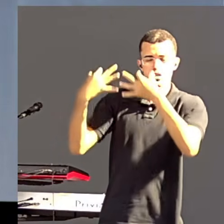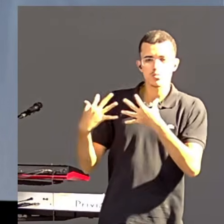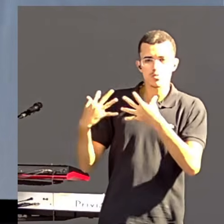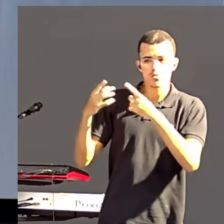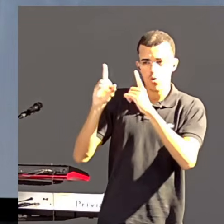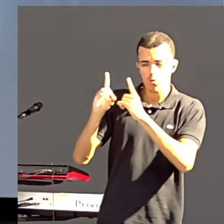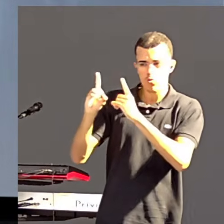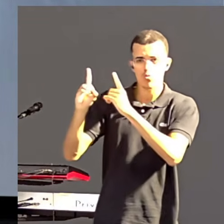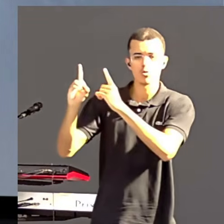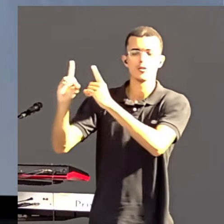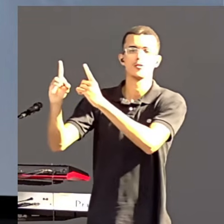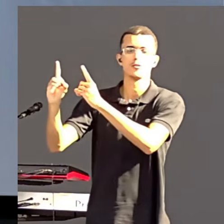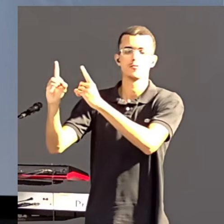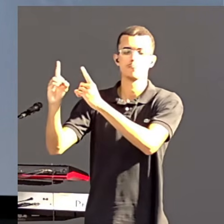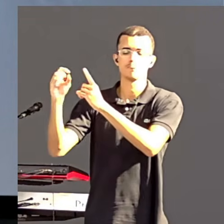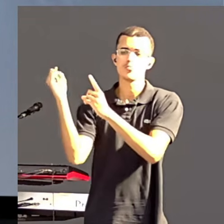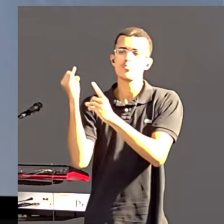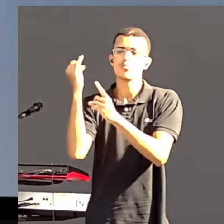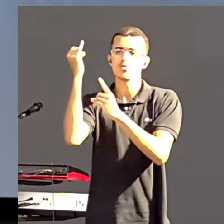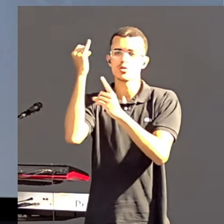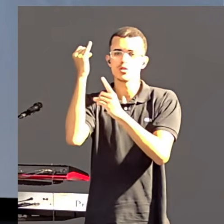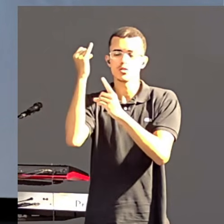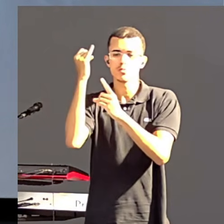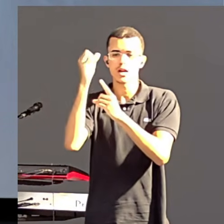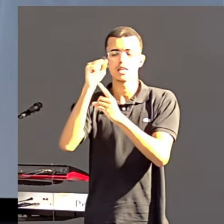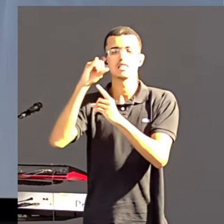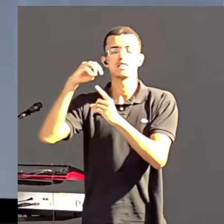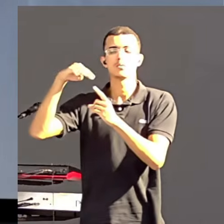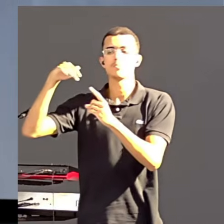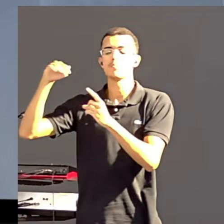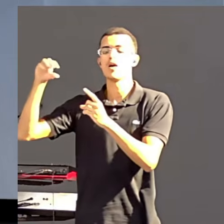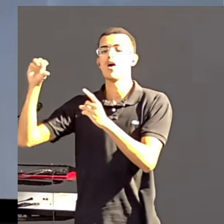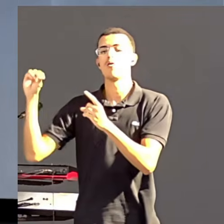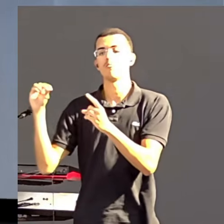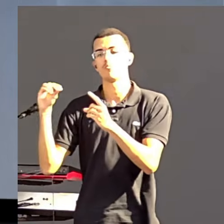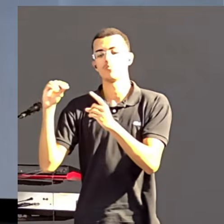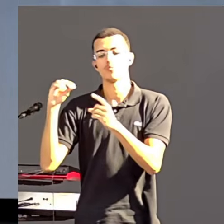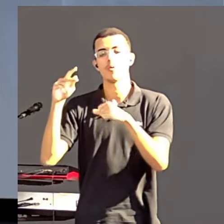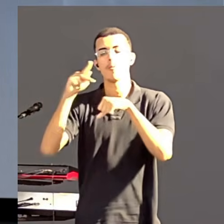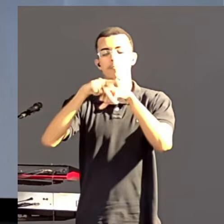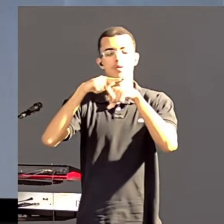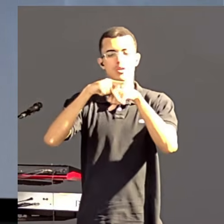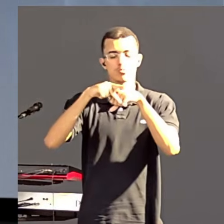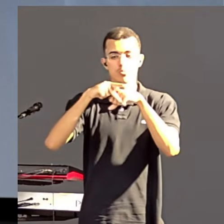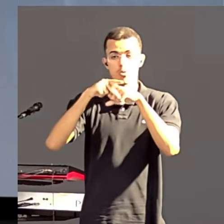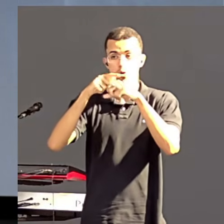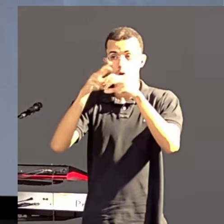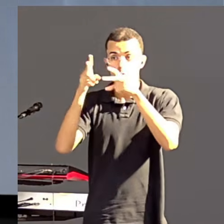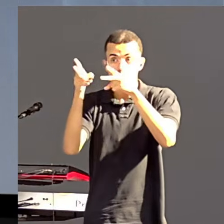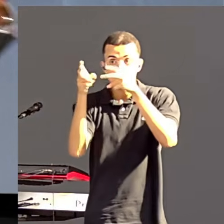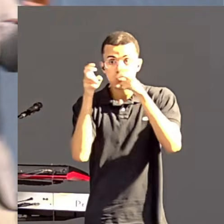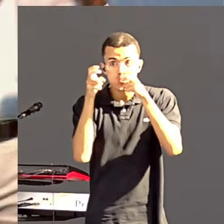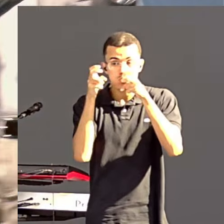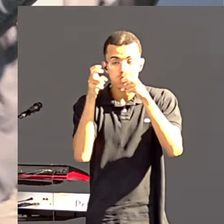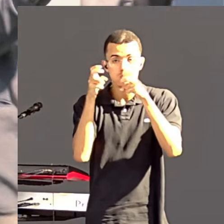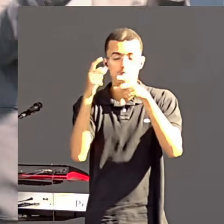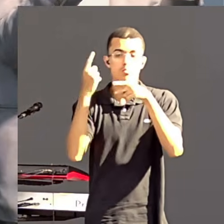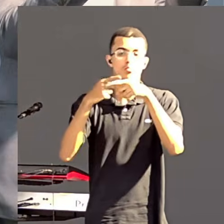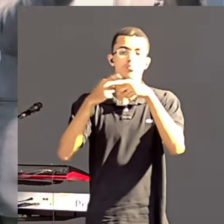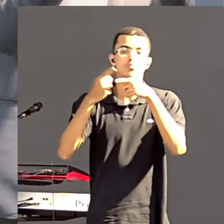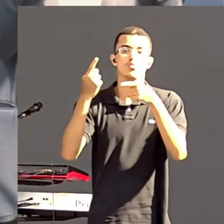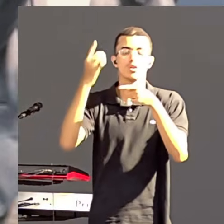discípulos, principalmente para Simão. Simão, vigie, porque na verdade